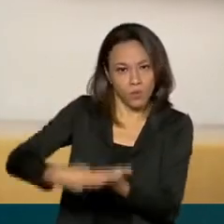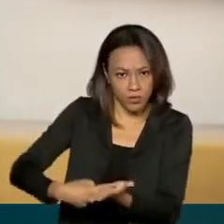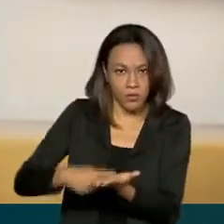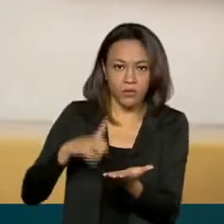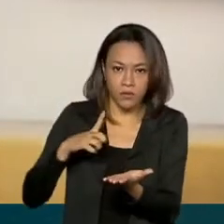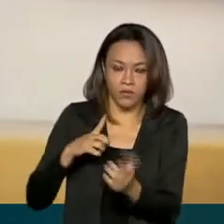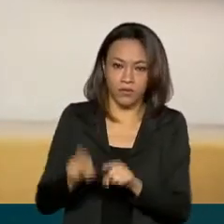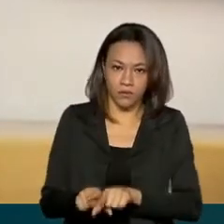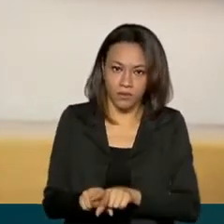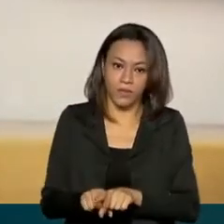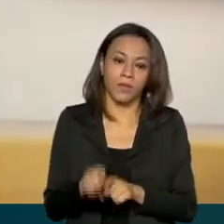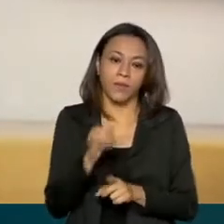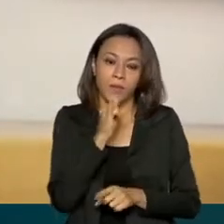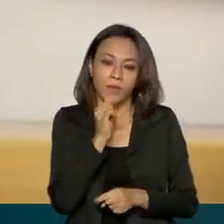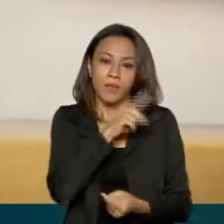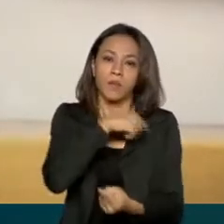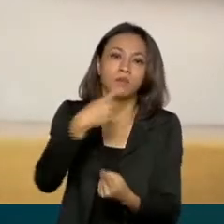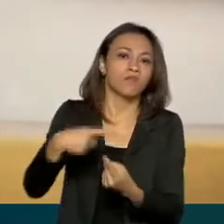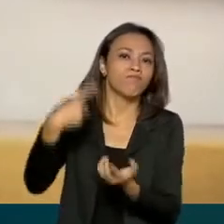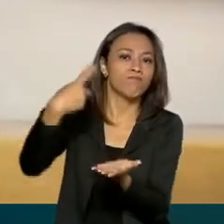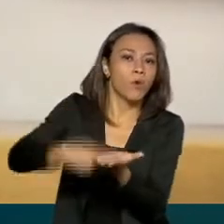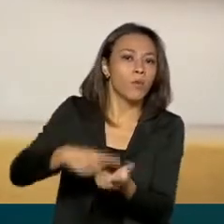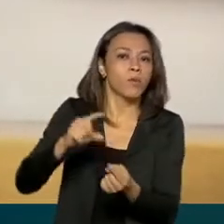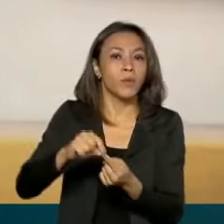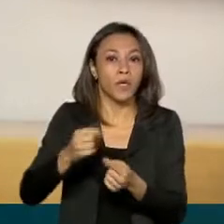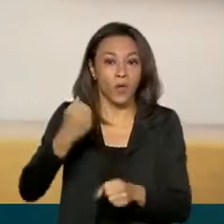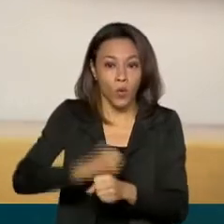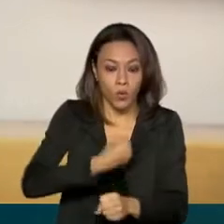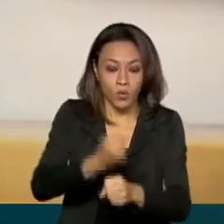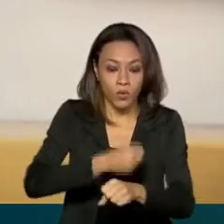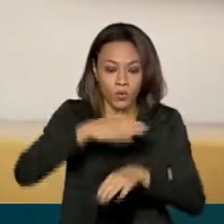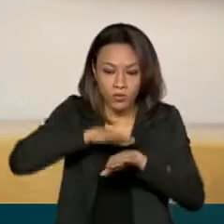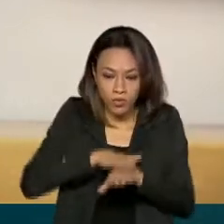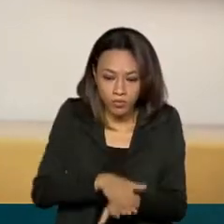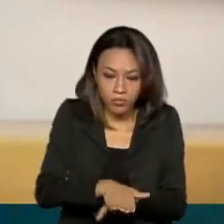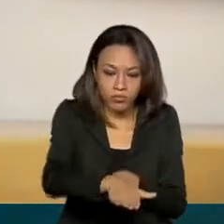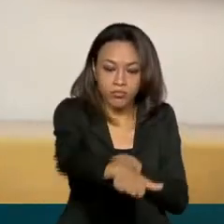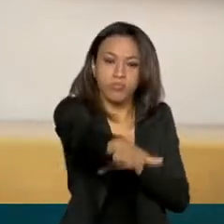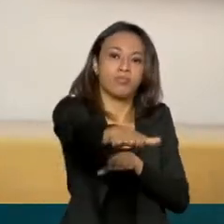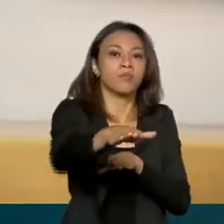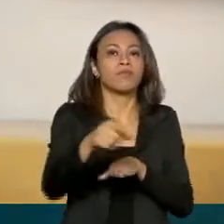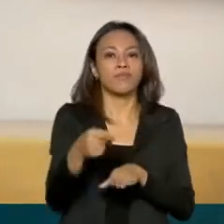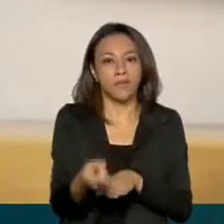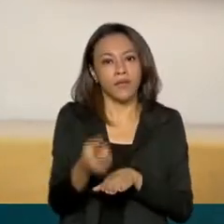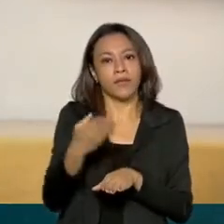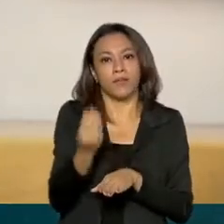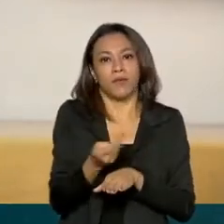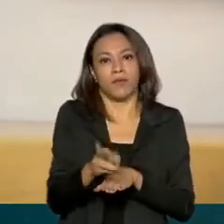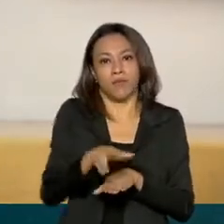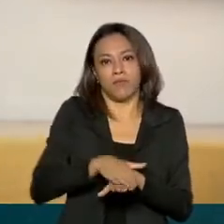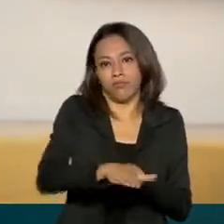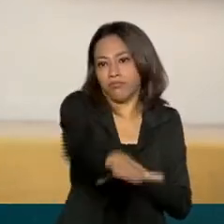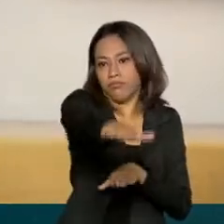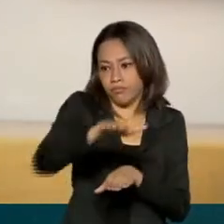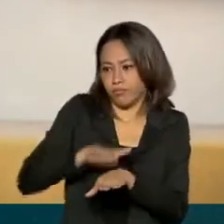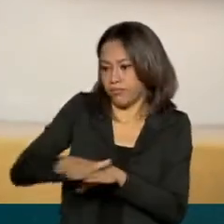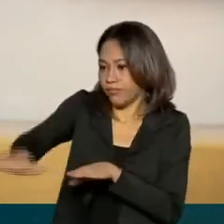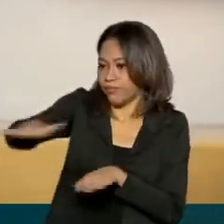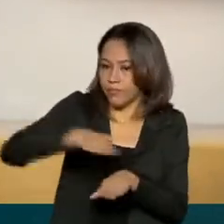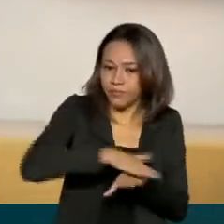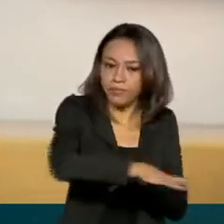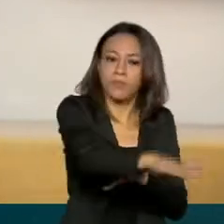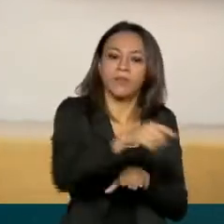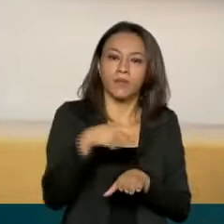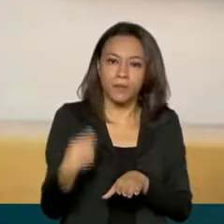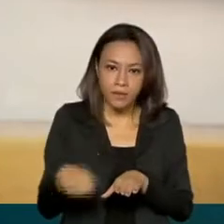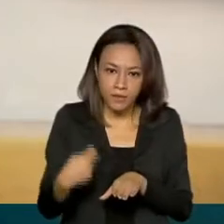disse, obrigações relacionadas a investimento em estradas, que vão ser abatidas, porque o valor presente líquido é negativo.